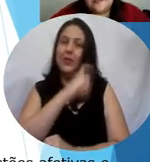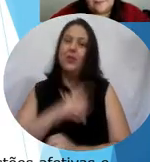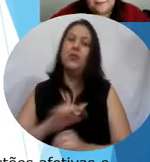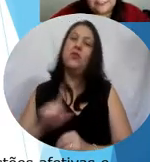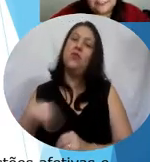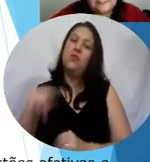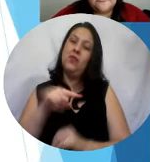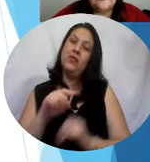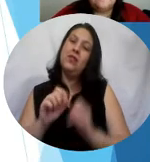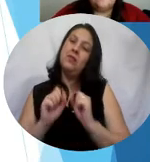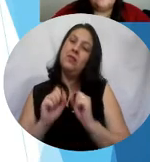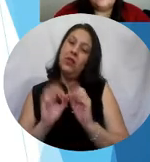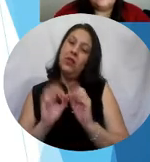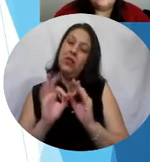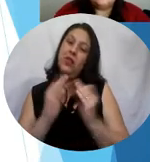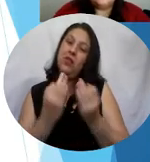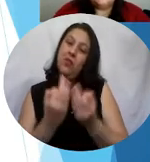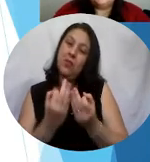auxiliar outras famílias.